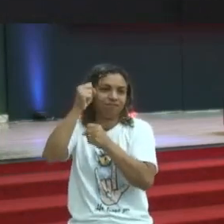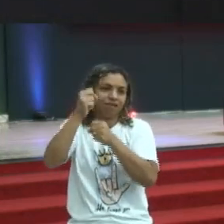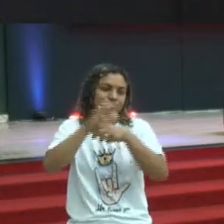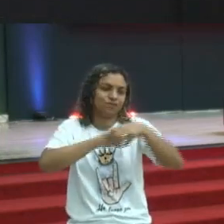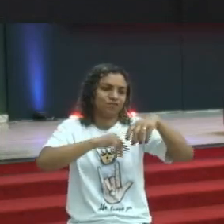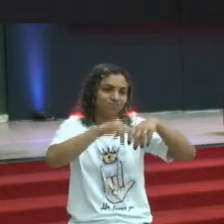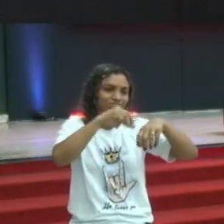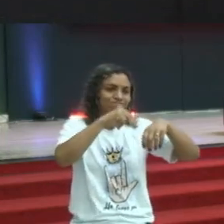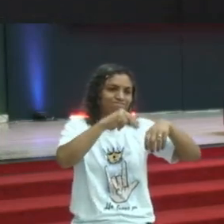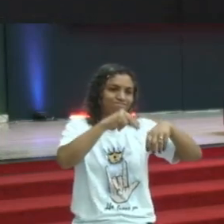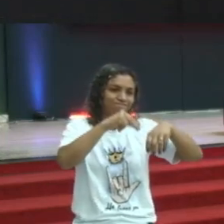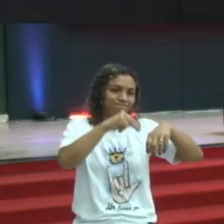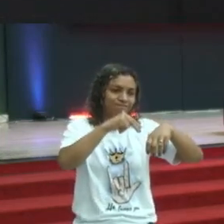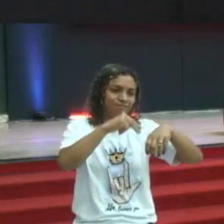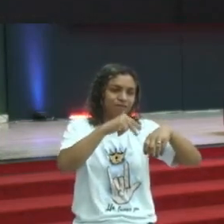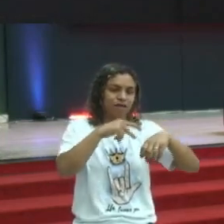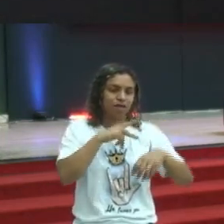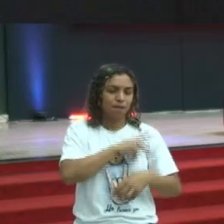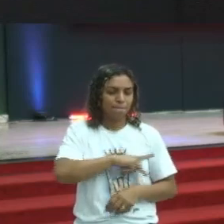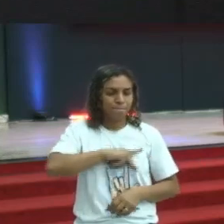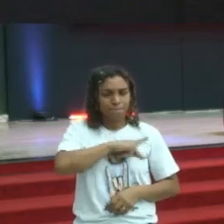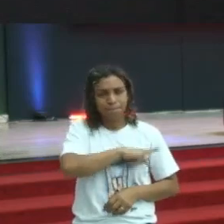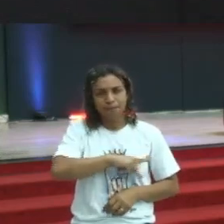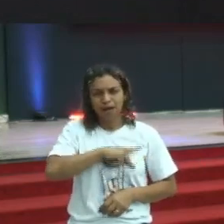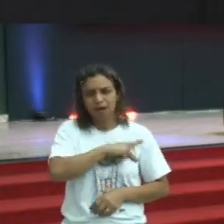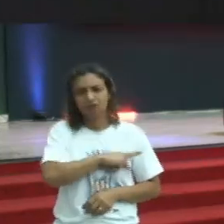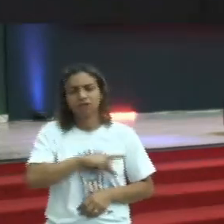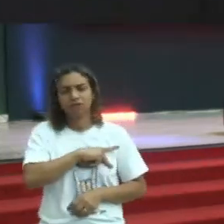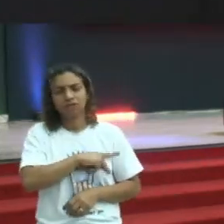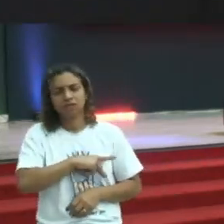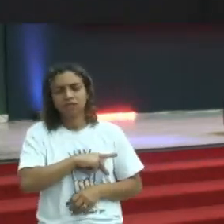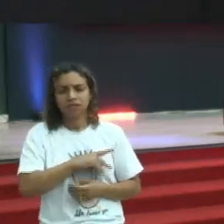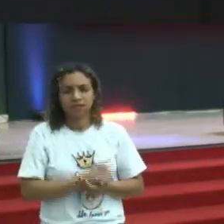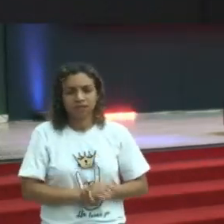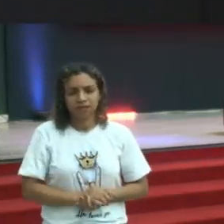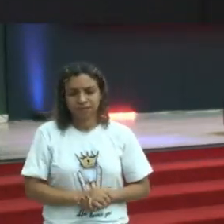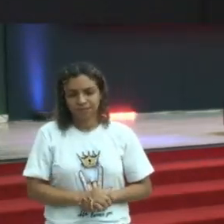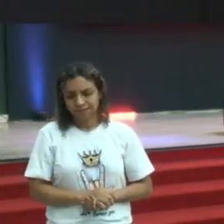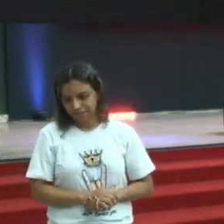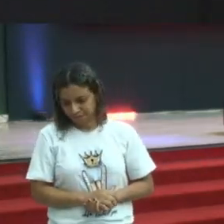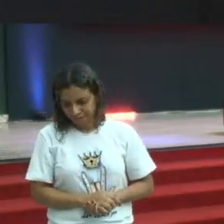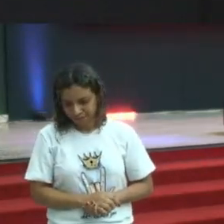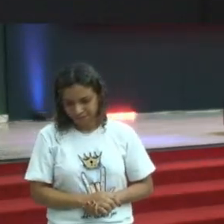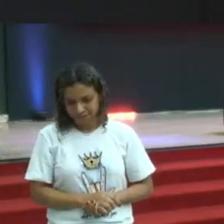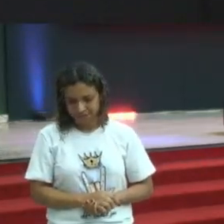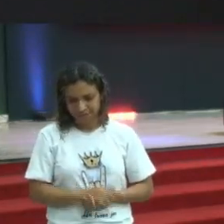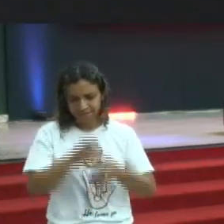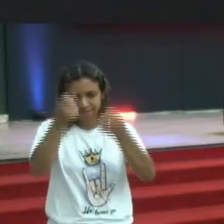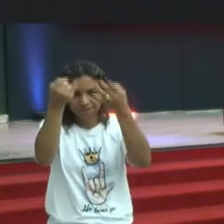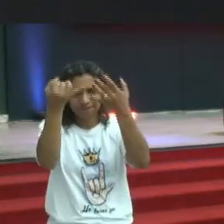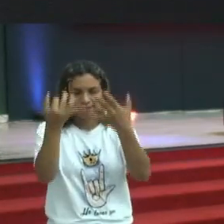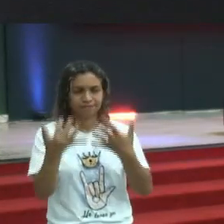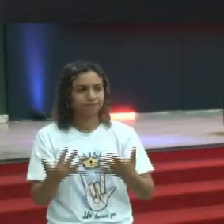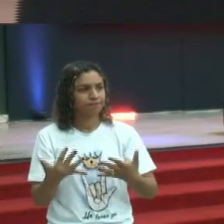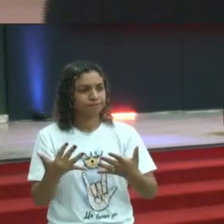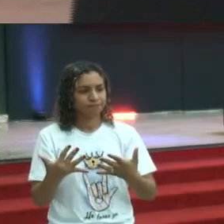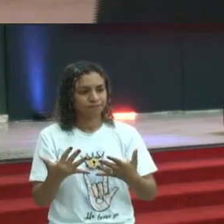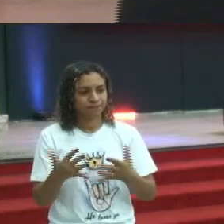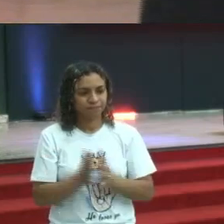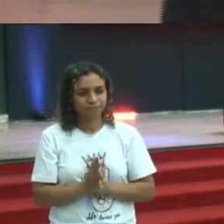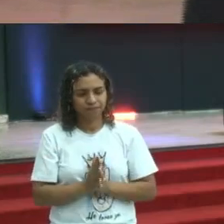ressurreição. O apóstolo Paulo, lá em Filipenses capítulo 3, versículo de número 10, ele disse o